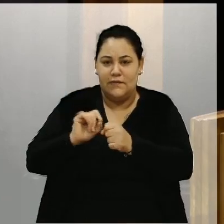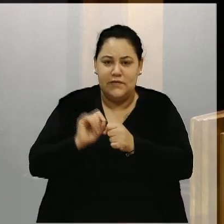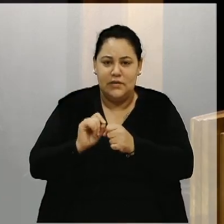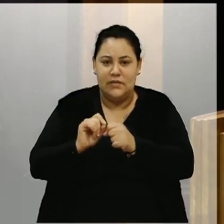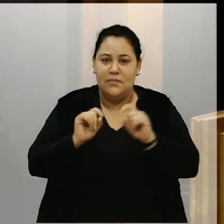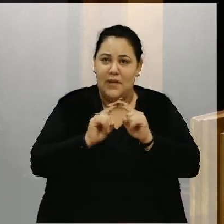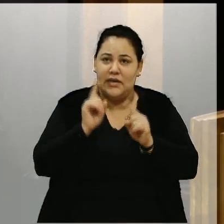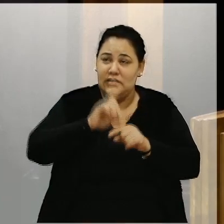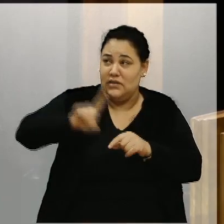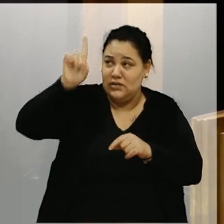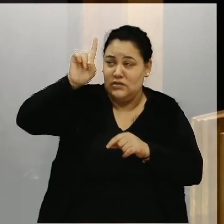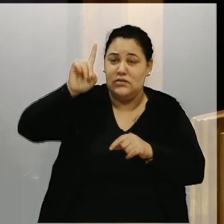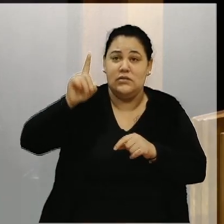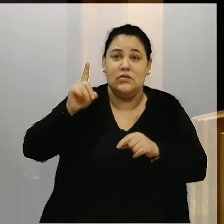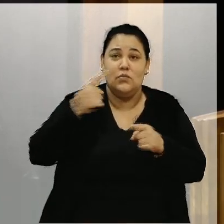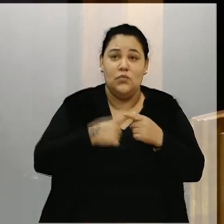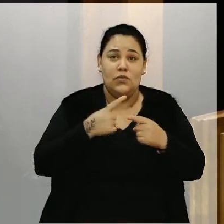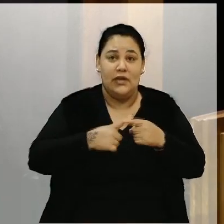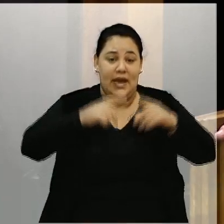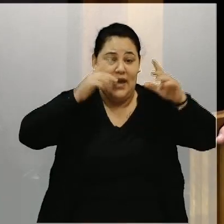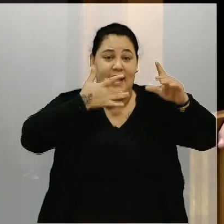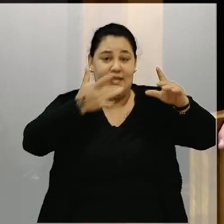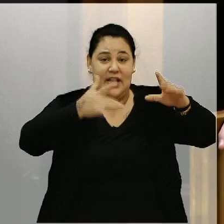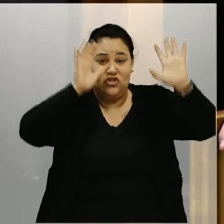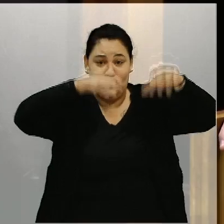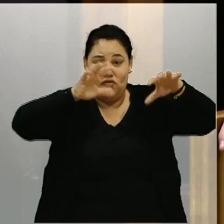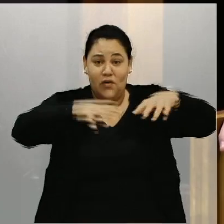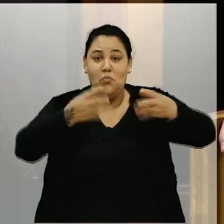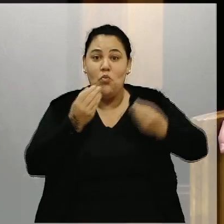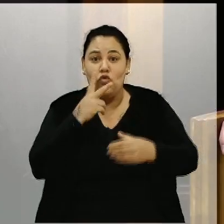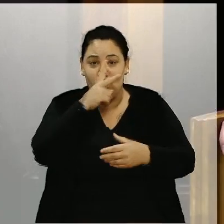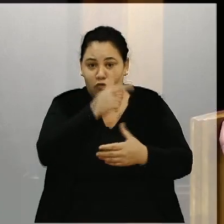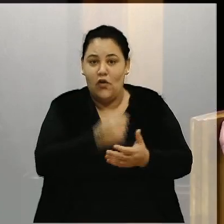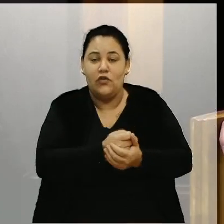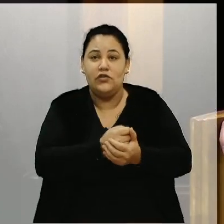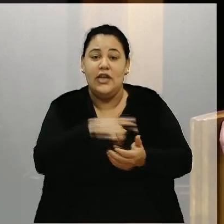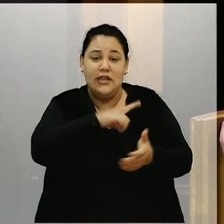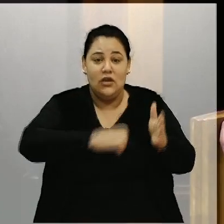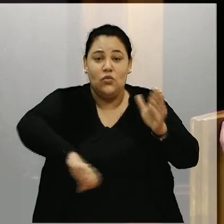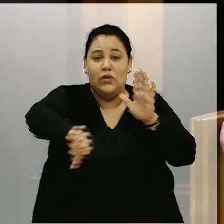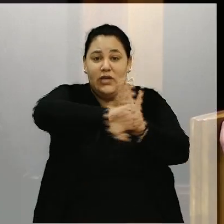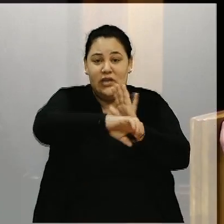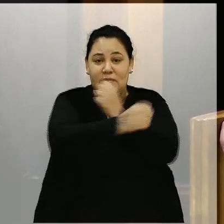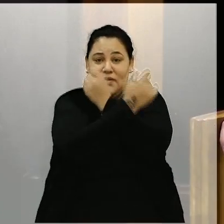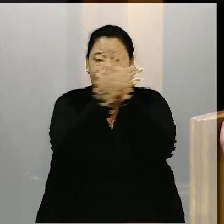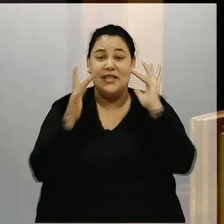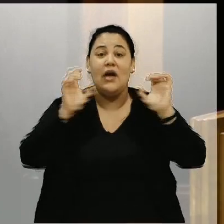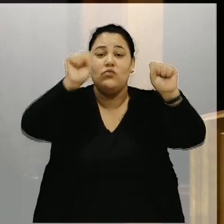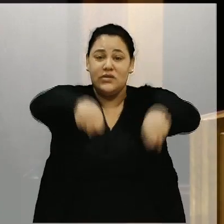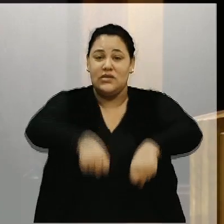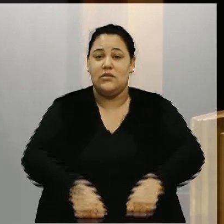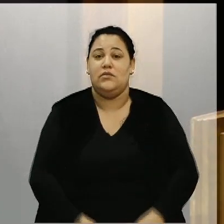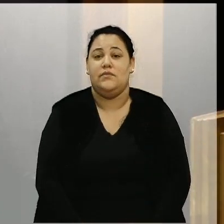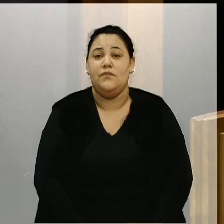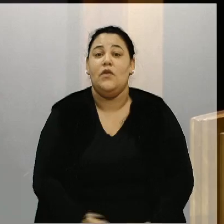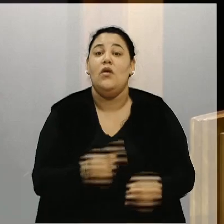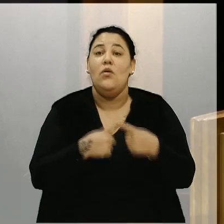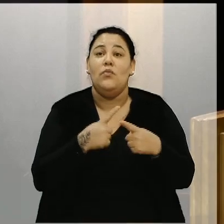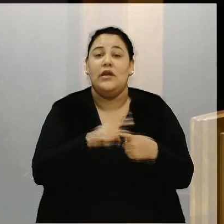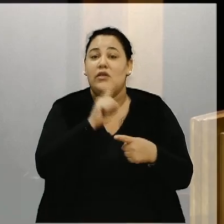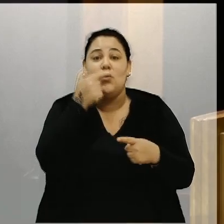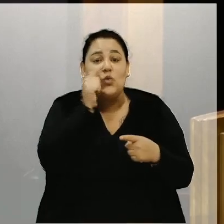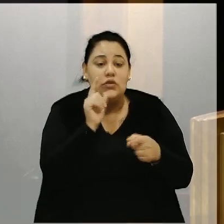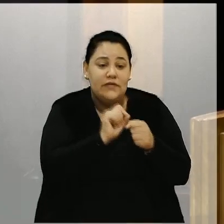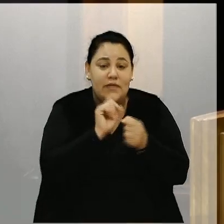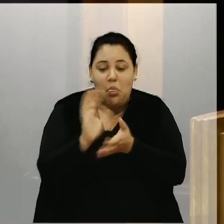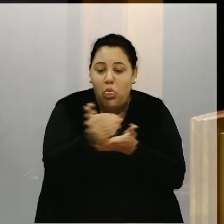Deus que eu vim aqui, porque de tarde choveu, e choveu muito forte. Ia dar um crime ambiental sim. Porque talvez não iam acelerar tanto assim